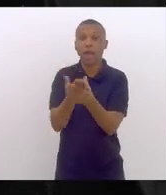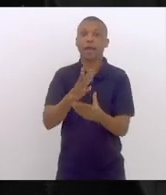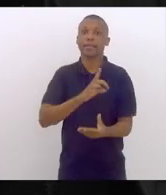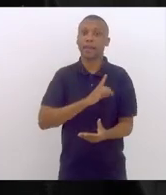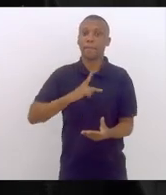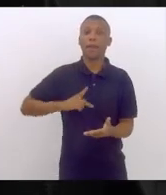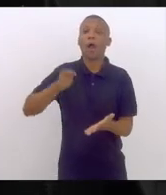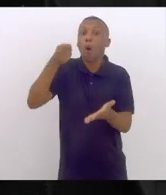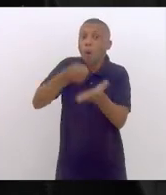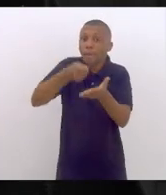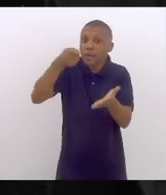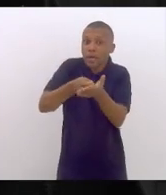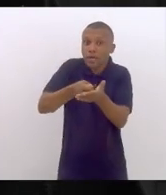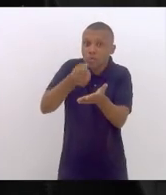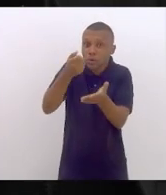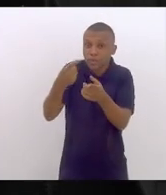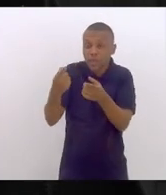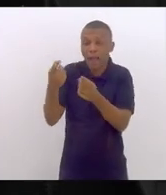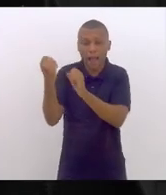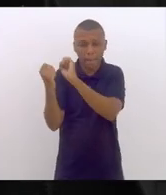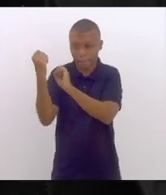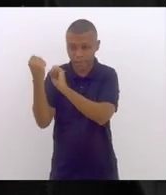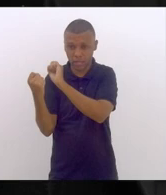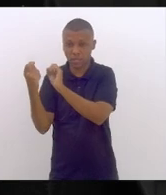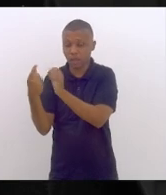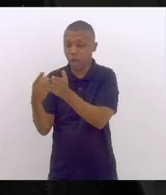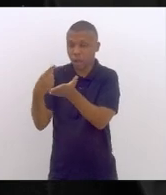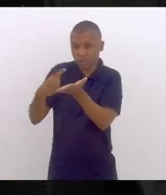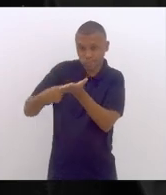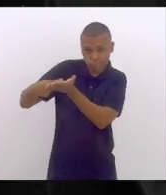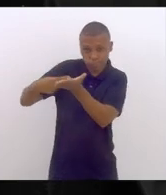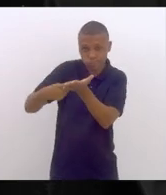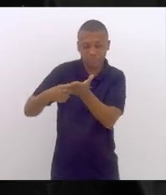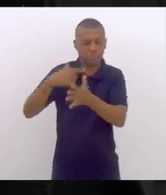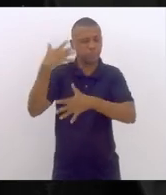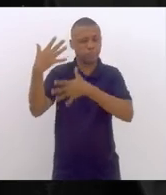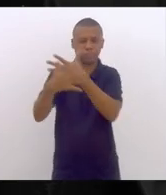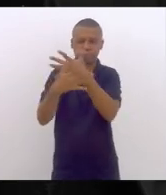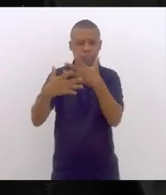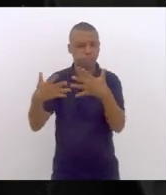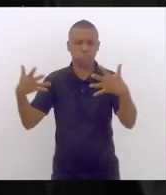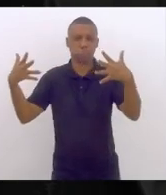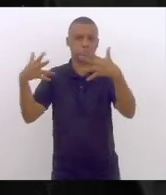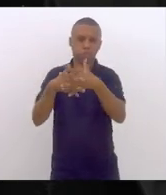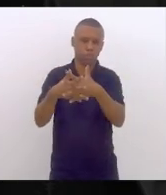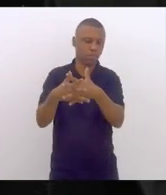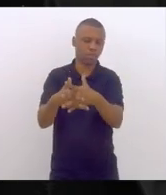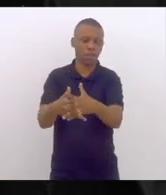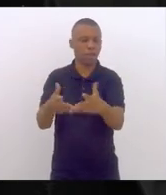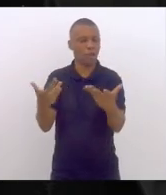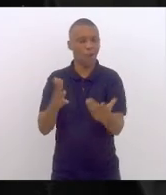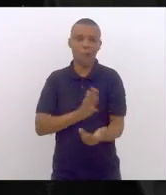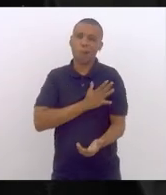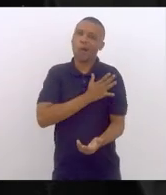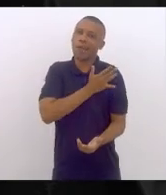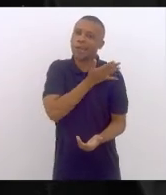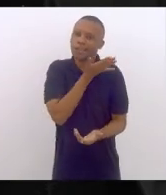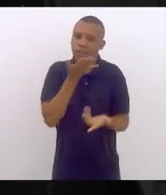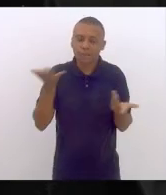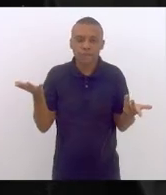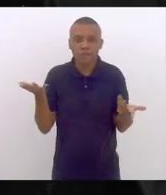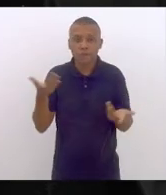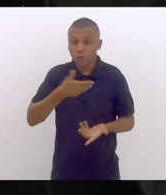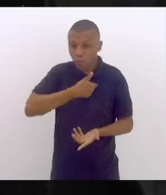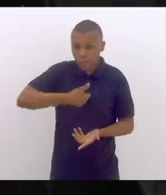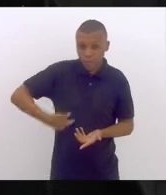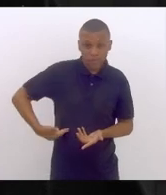cumprir o quadro de horários original da concessão enfim é uma confusão é um tumulto uma michordia Enquanto isso o